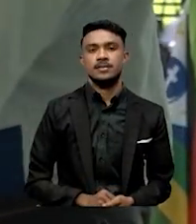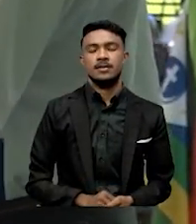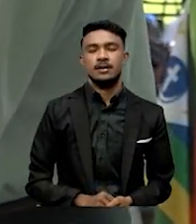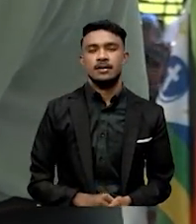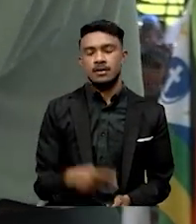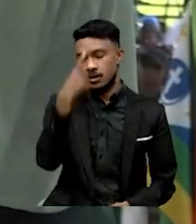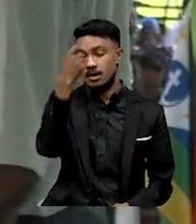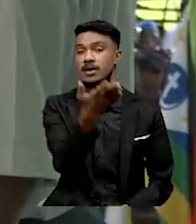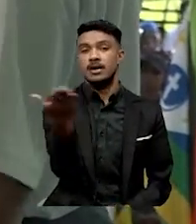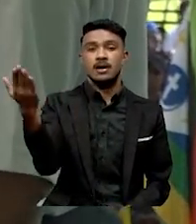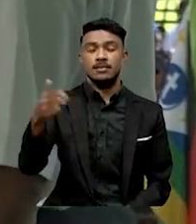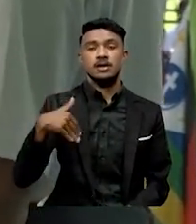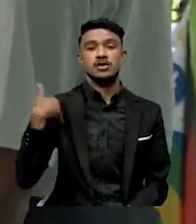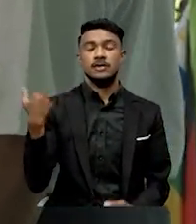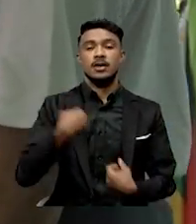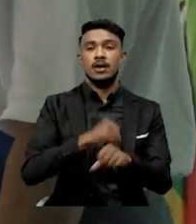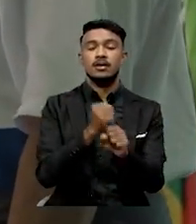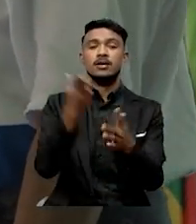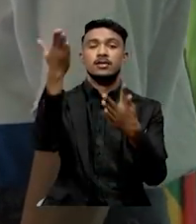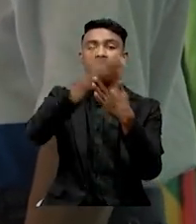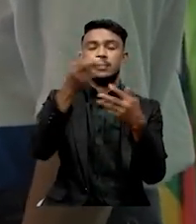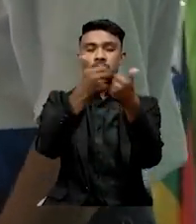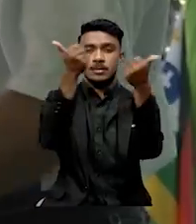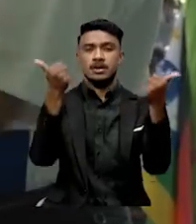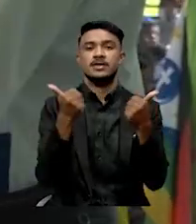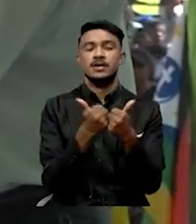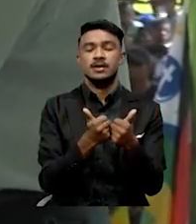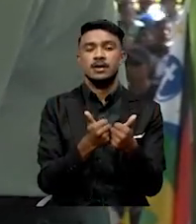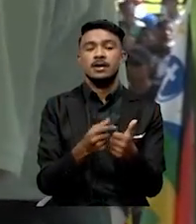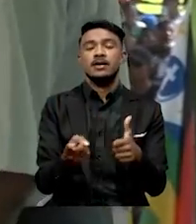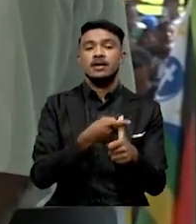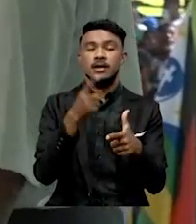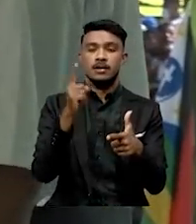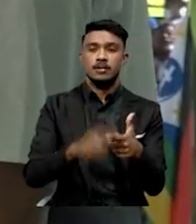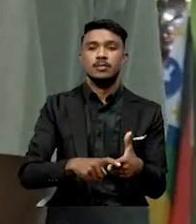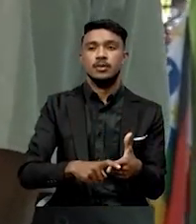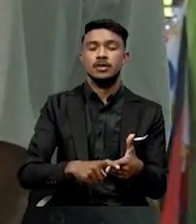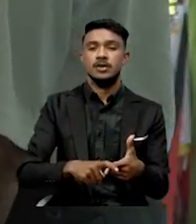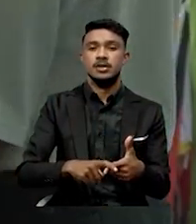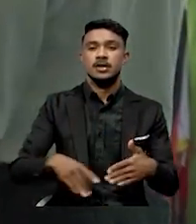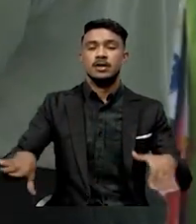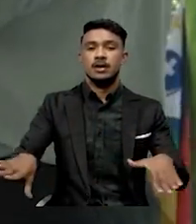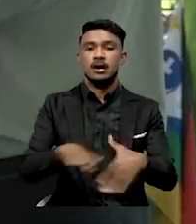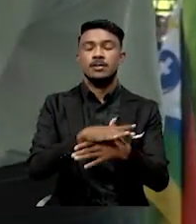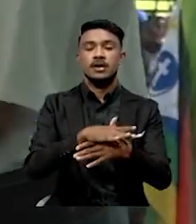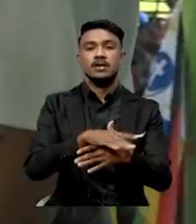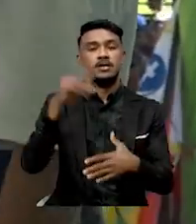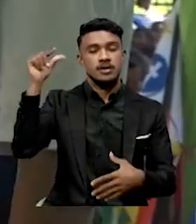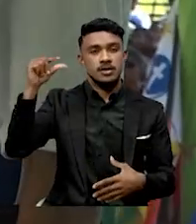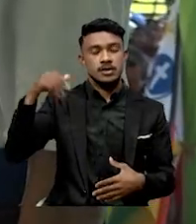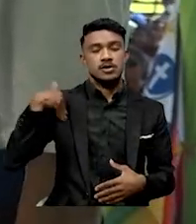Também imi jovem, alo parte arte marcial. Depois cabe, quando jovem, depois ia